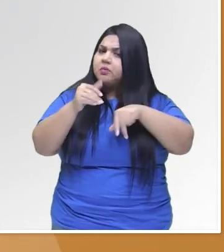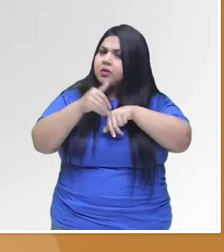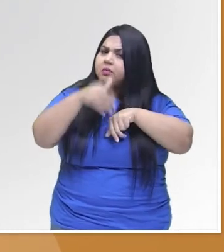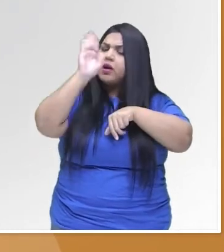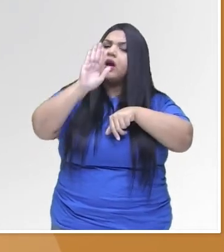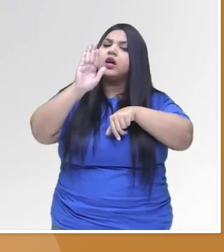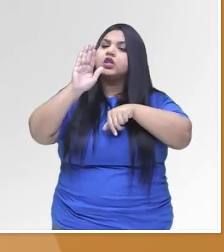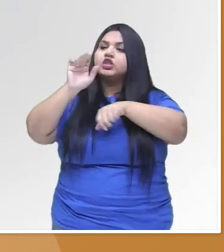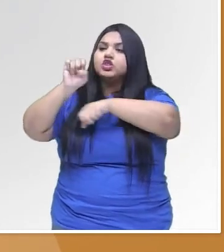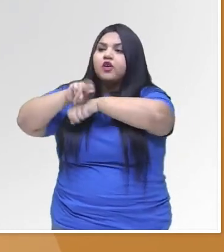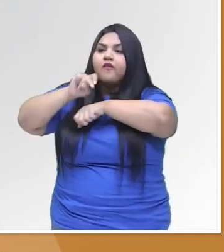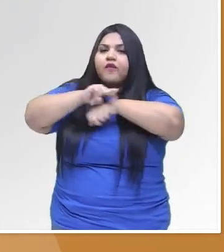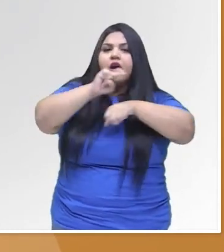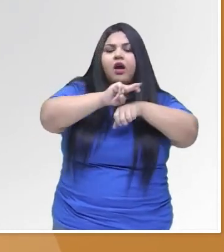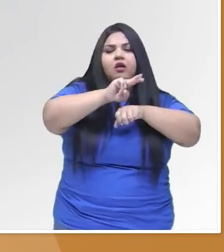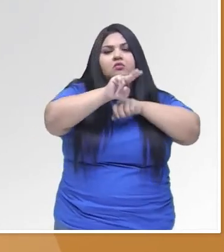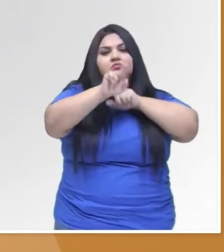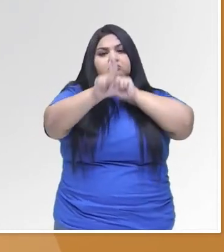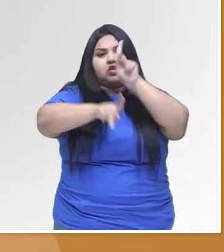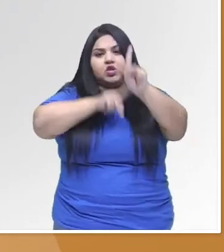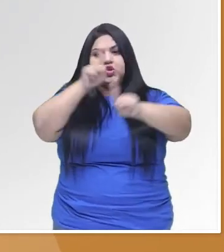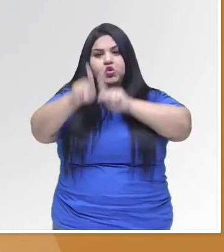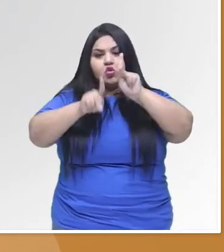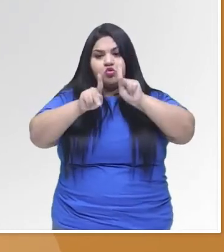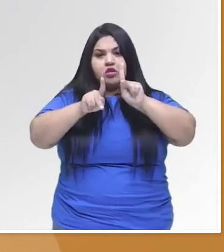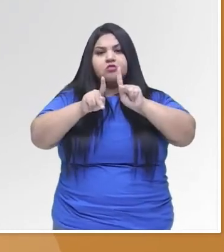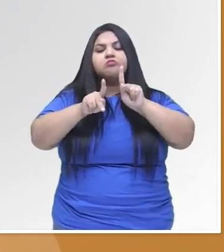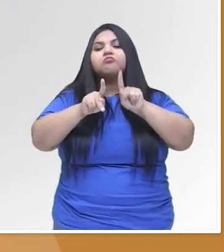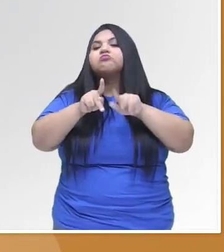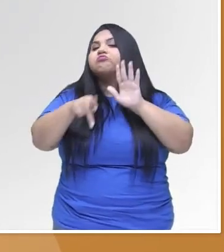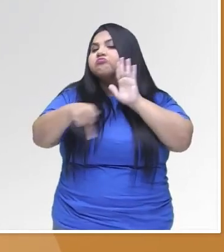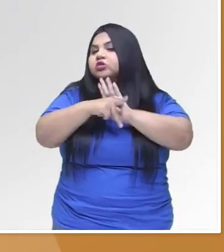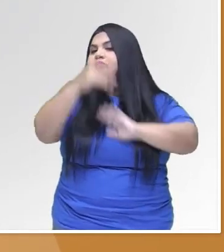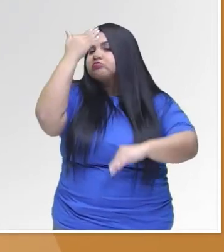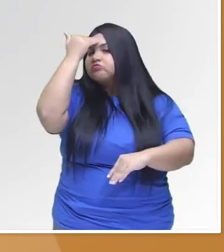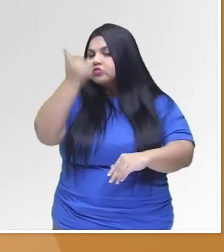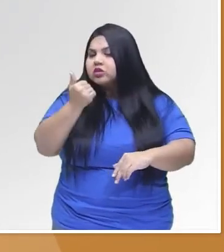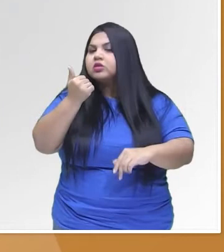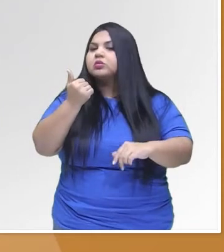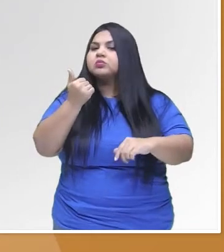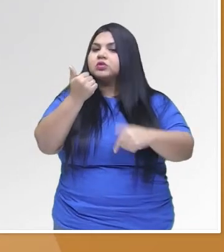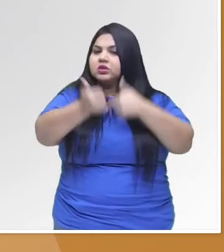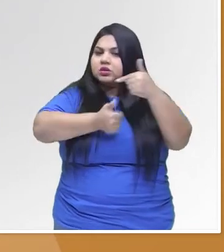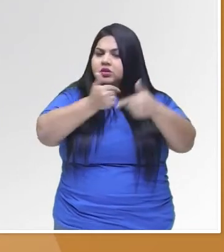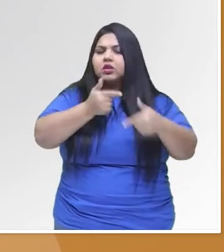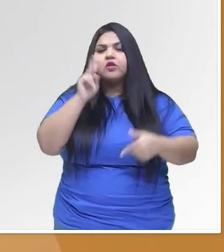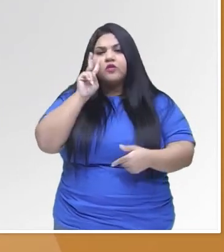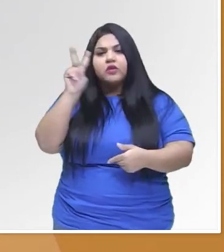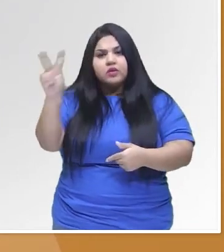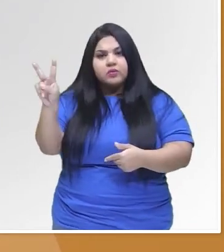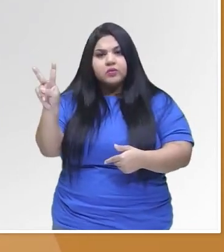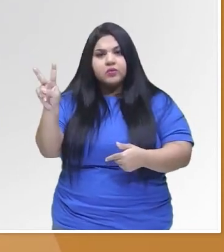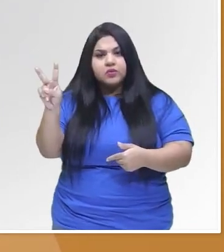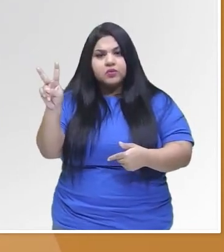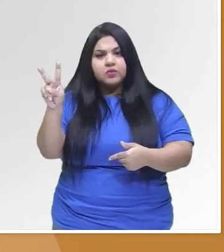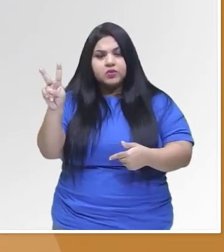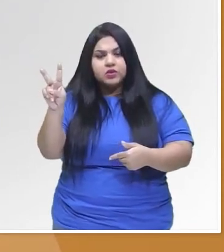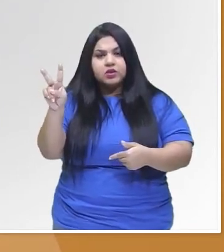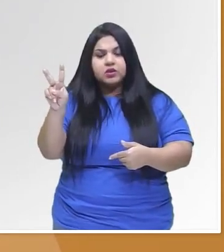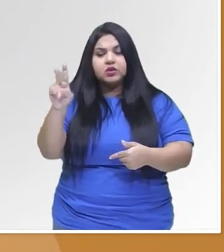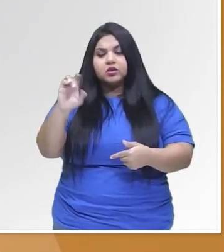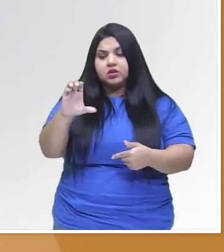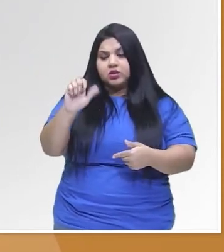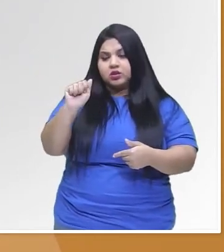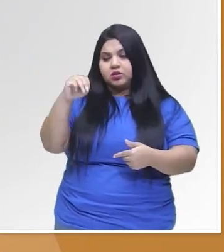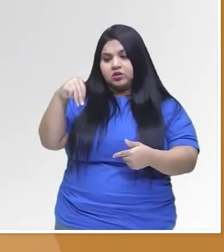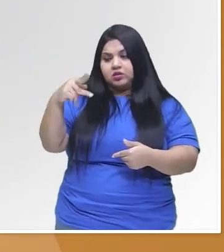obra especializada. Diga-se de passagem, por exemplo, nós vimos aí Campinas,